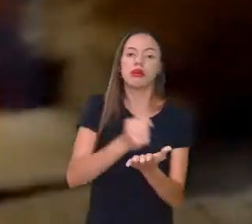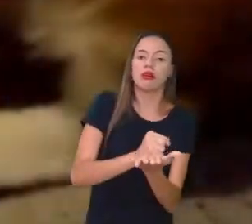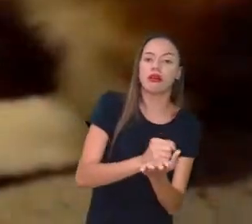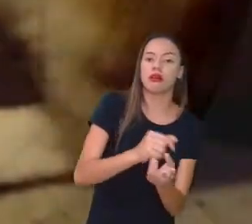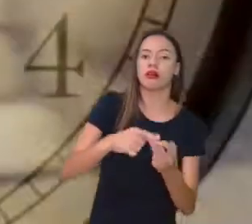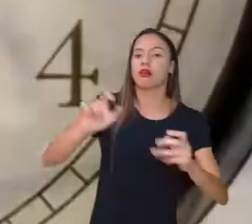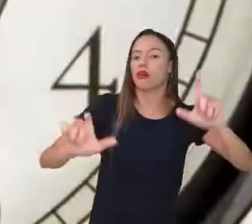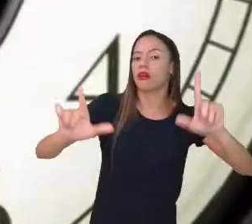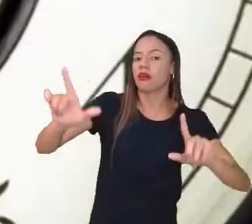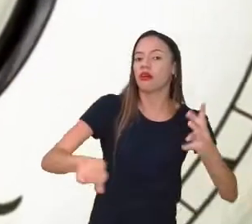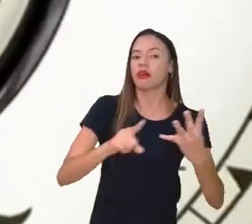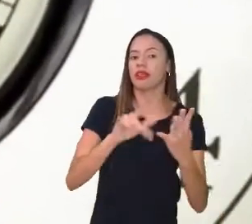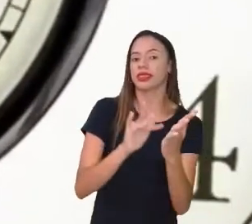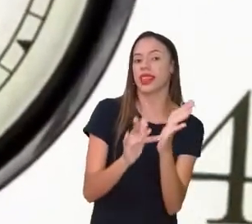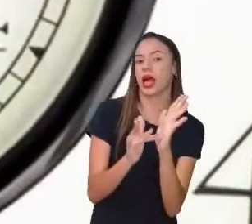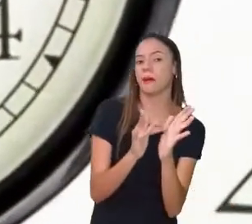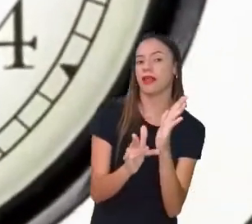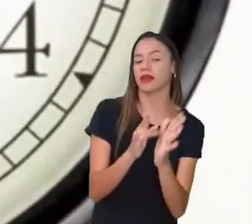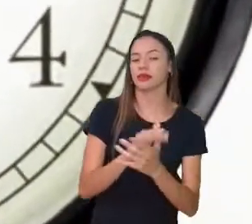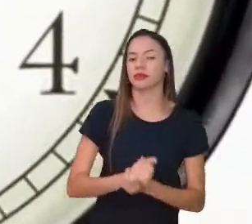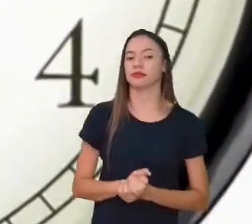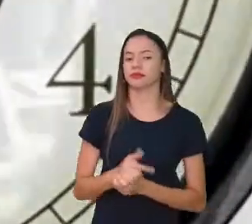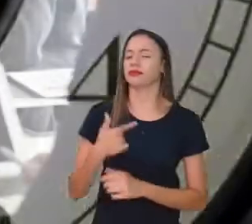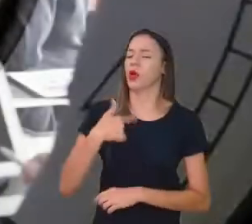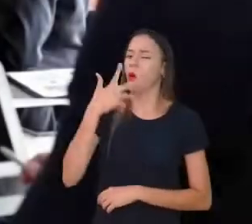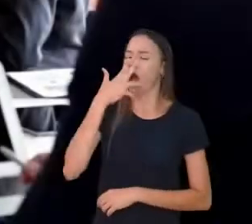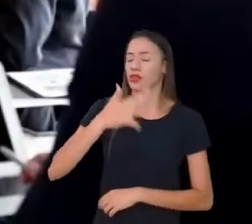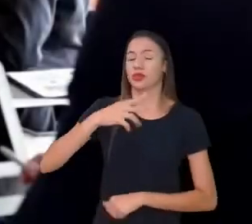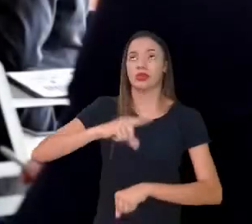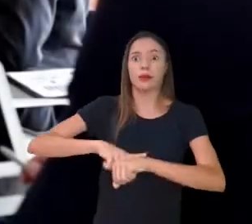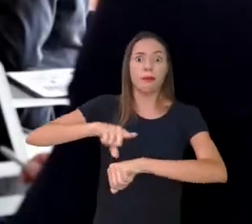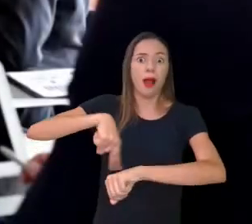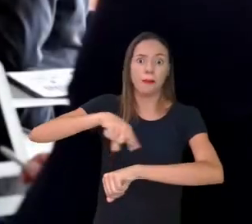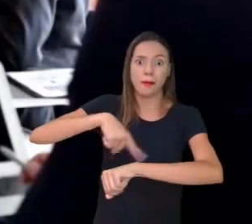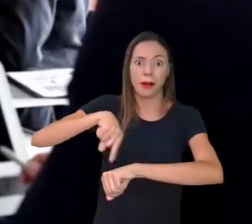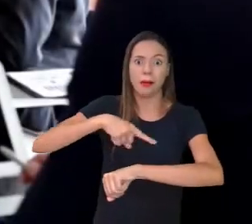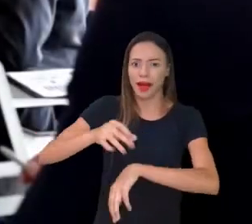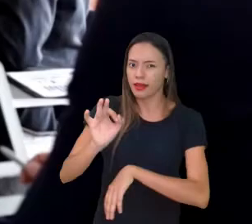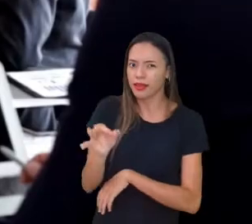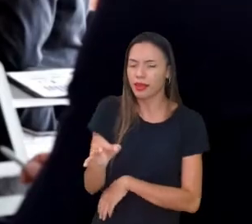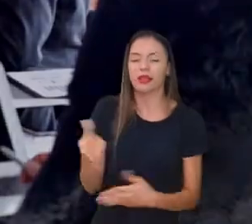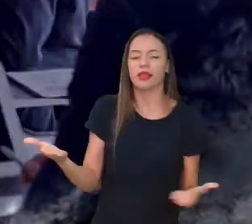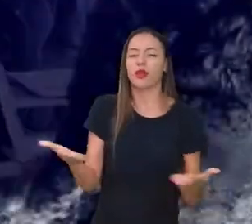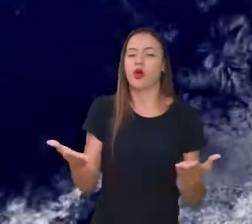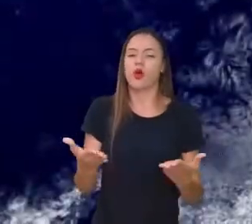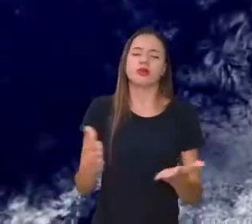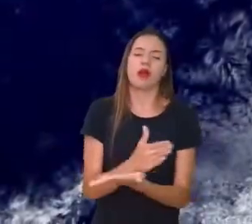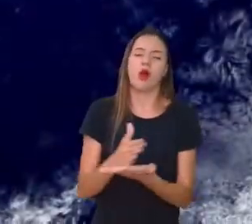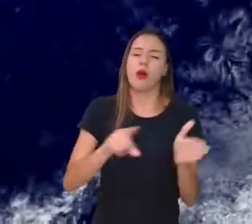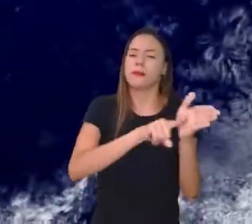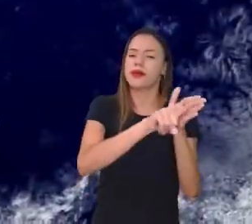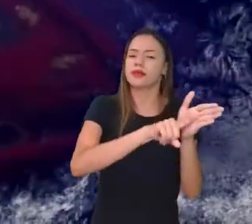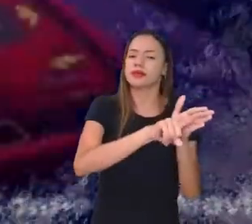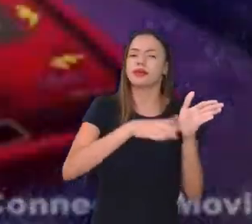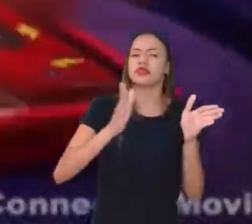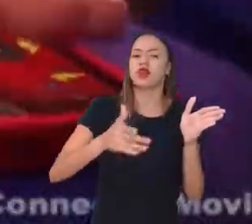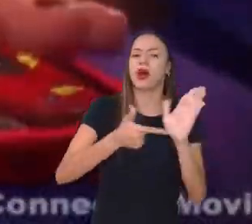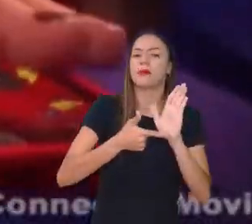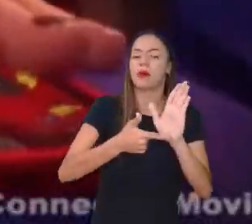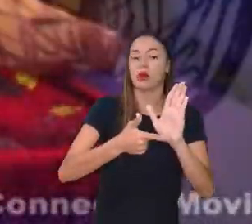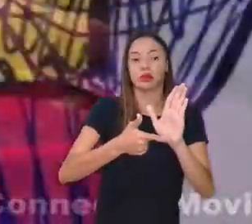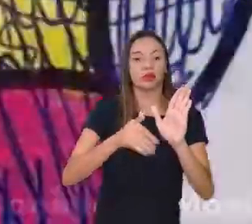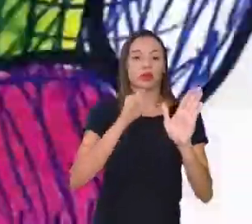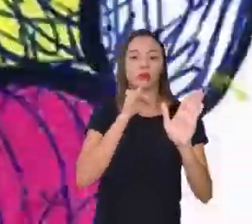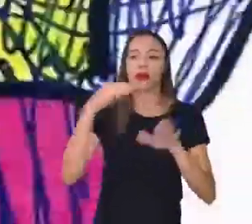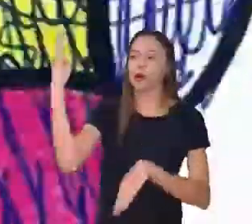televisão, tablet. Aposto que muito tempo, não é? Hoje, pesquisas já apontam que os brasileiros